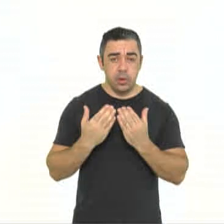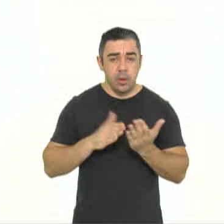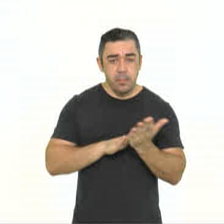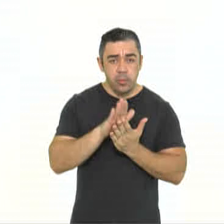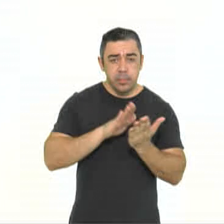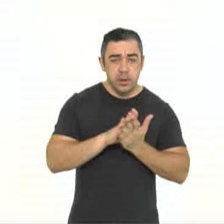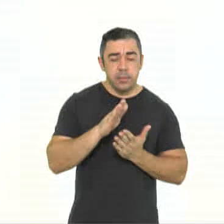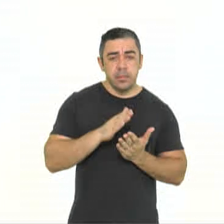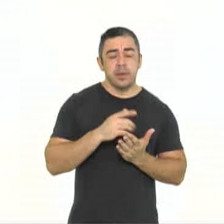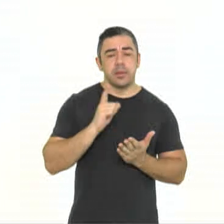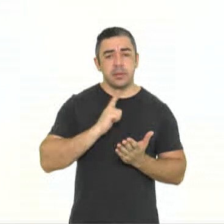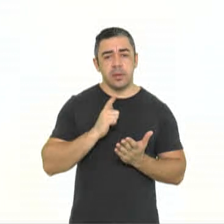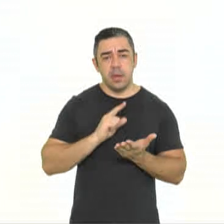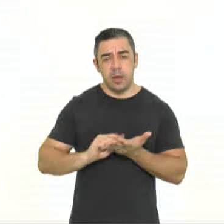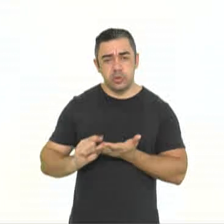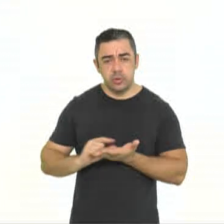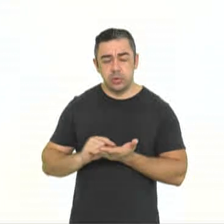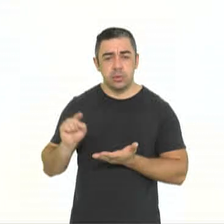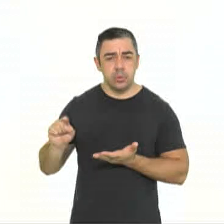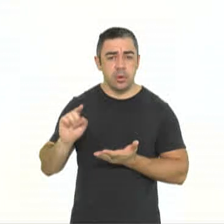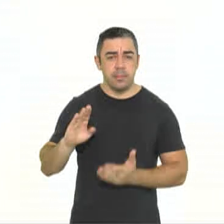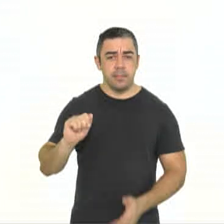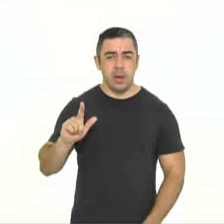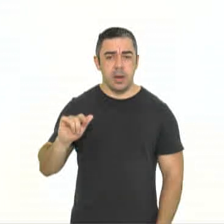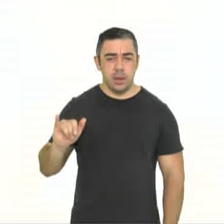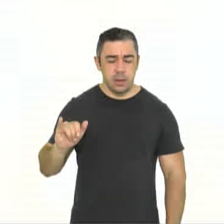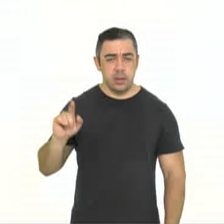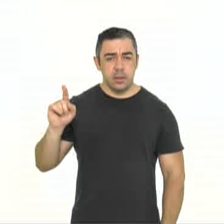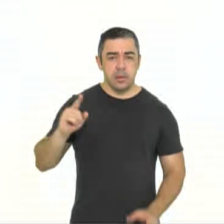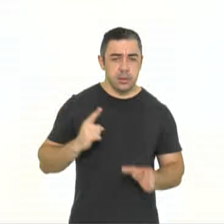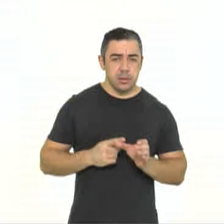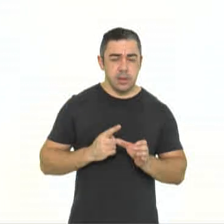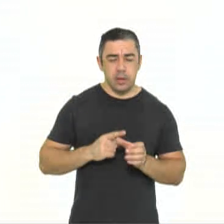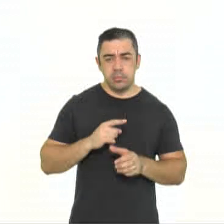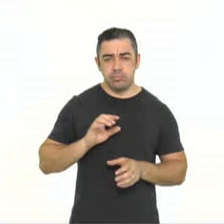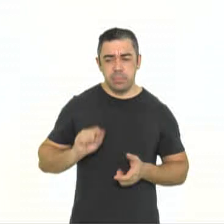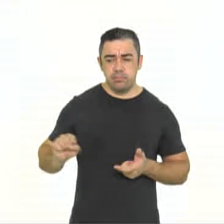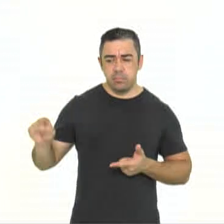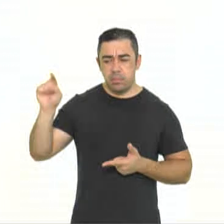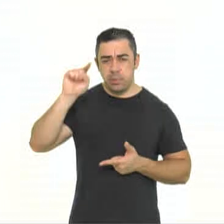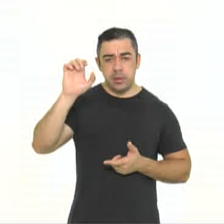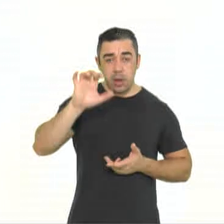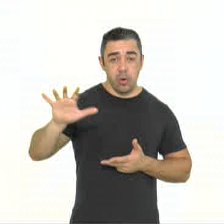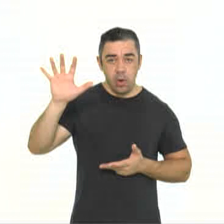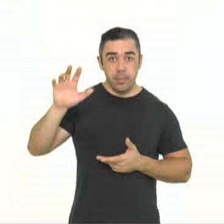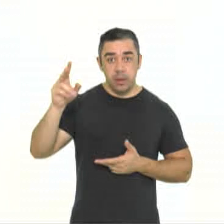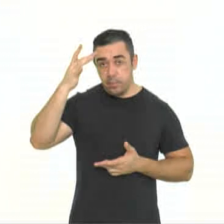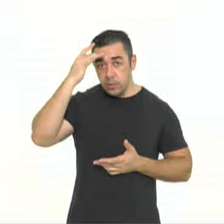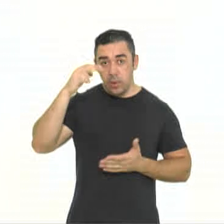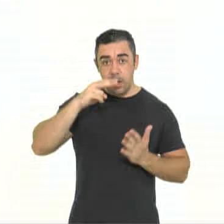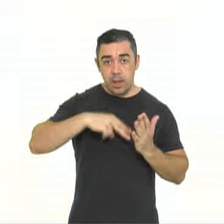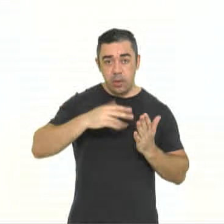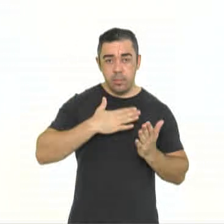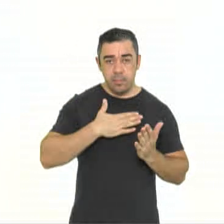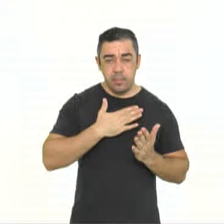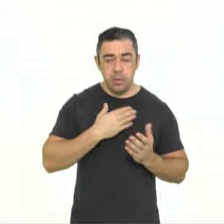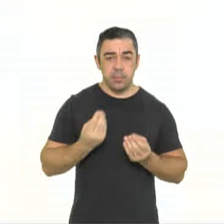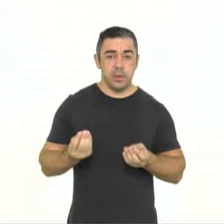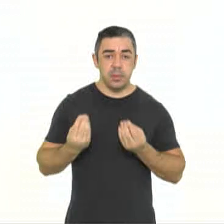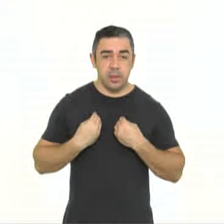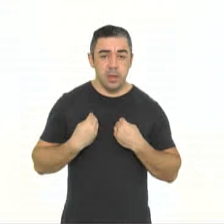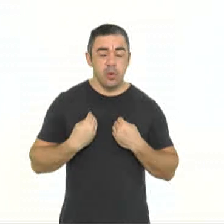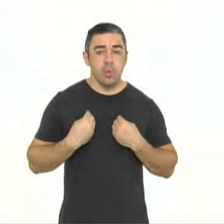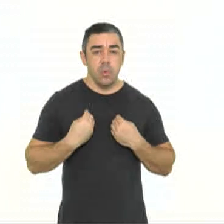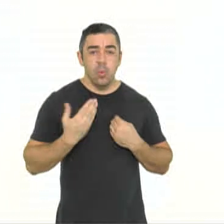publicar extratos do artigo do Mensageiro de Bali, em Berlim, em Turim e Paris, onde os leitores de minhas obras me ofereceram